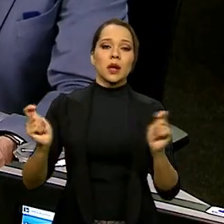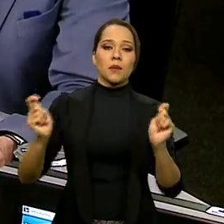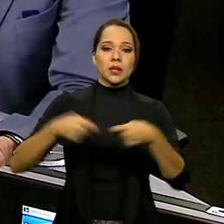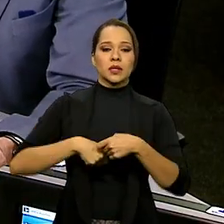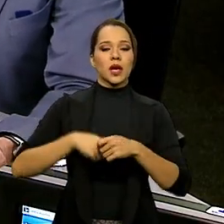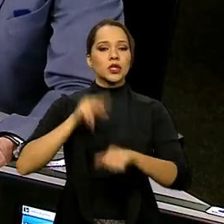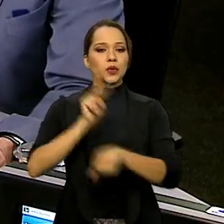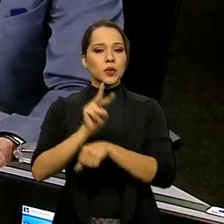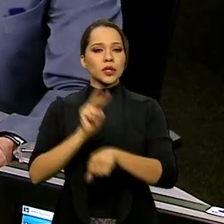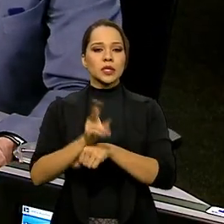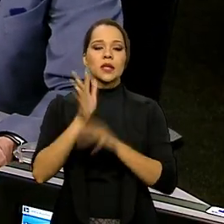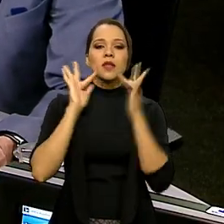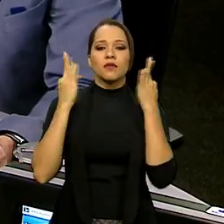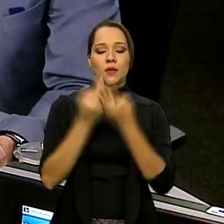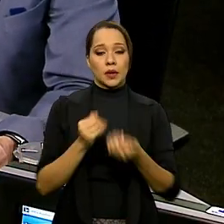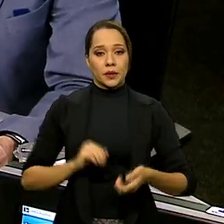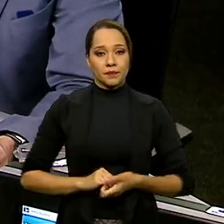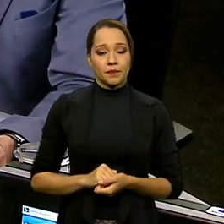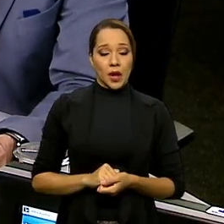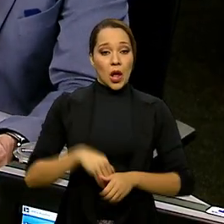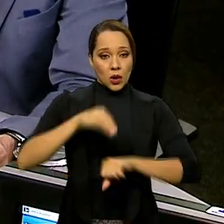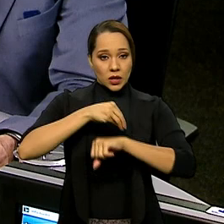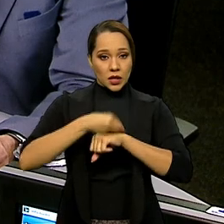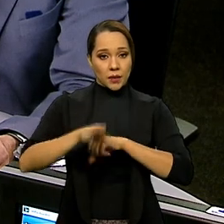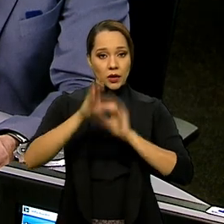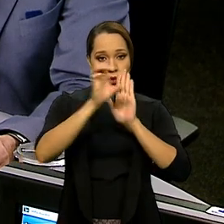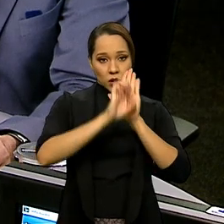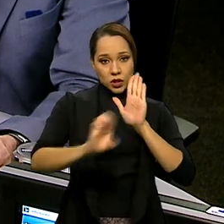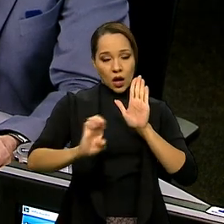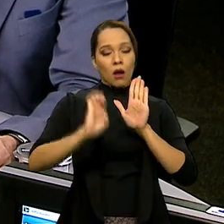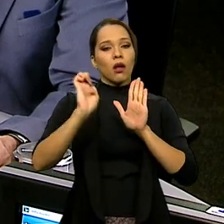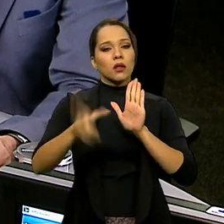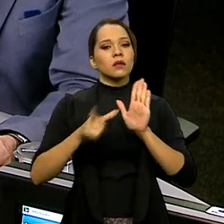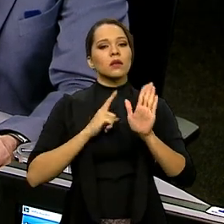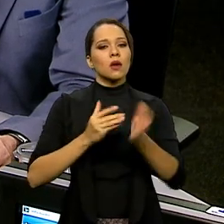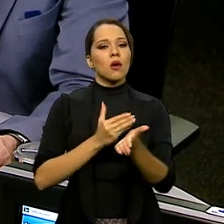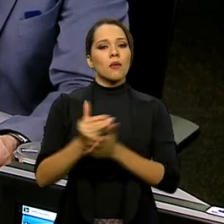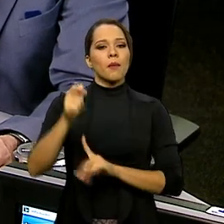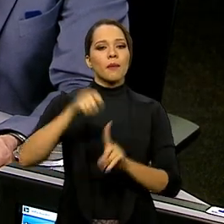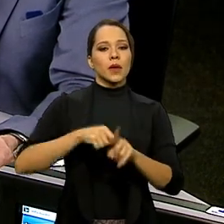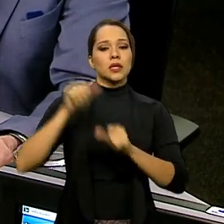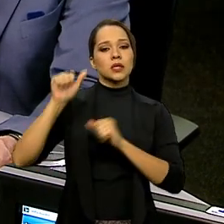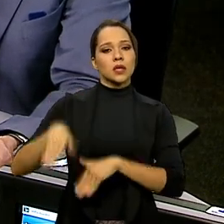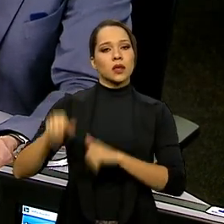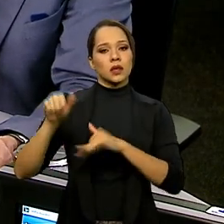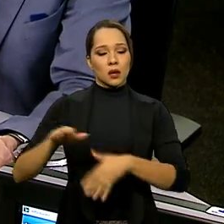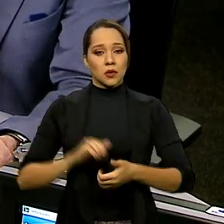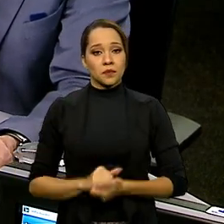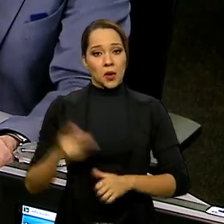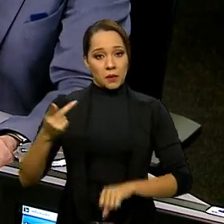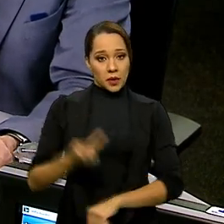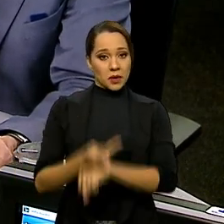capacidades protetivas da família. O lançamento do edital está previsto para o início de setembro. A premiação ocorrerá no mês